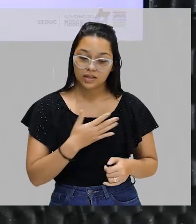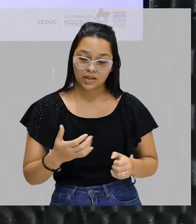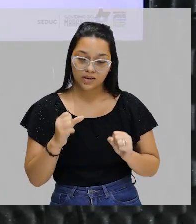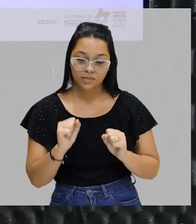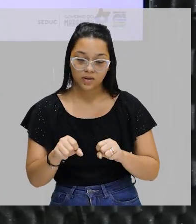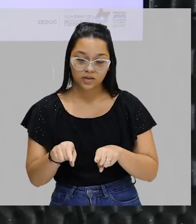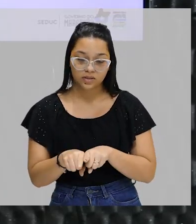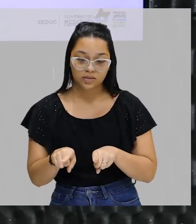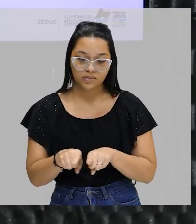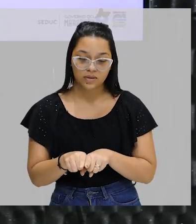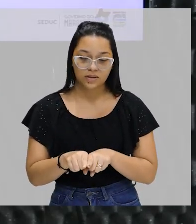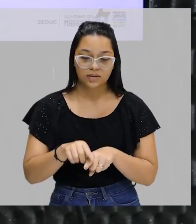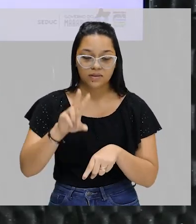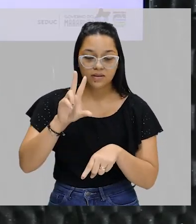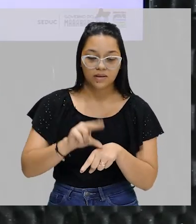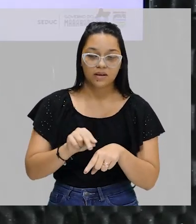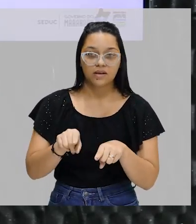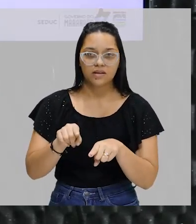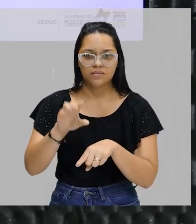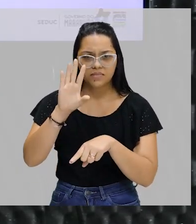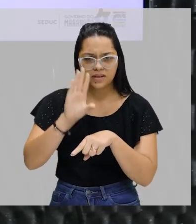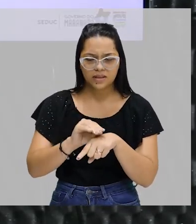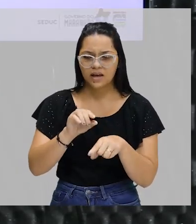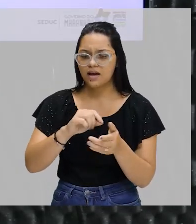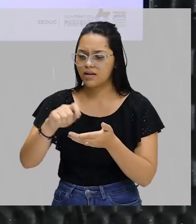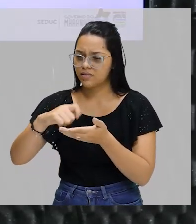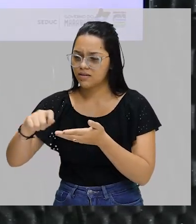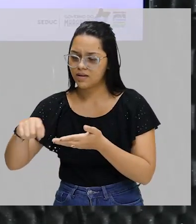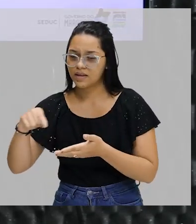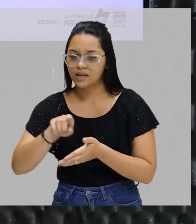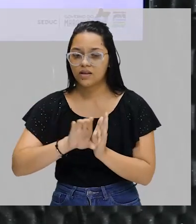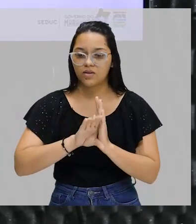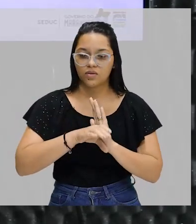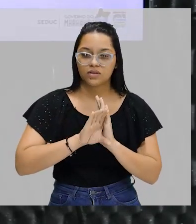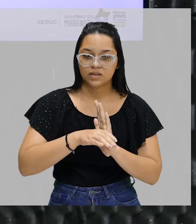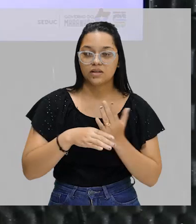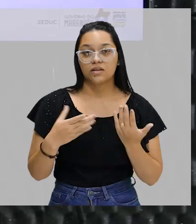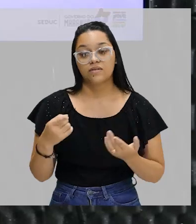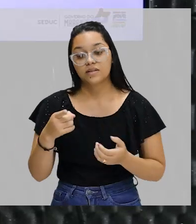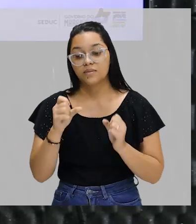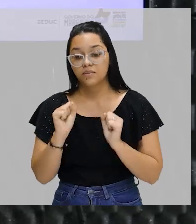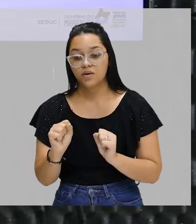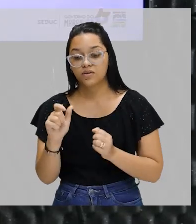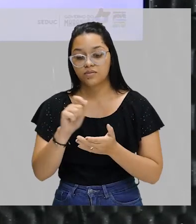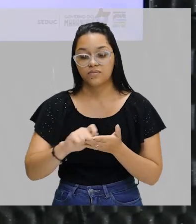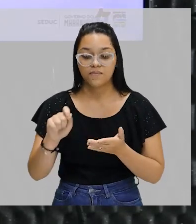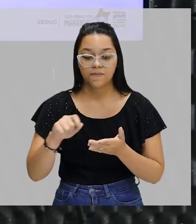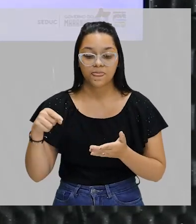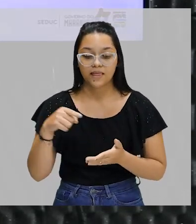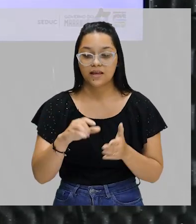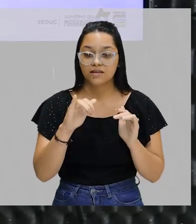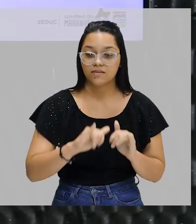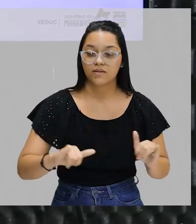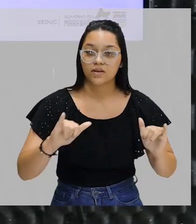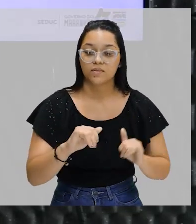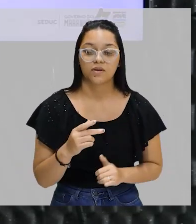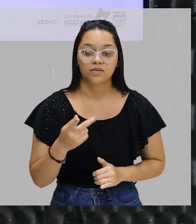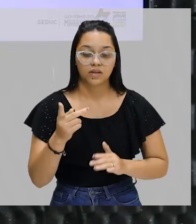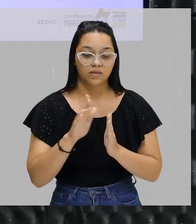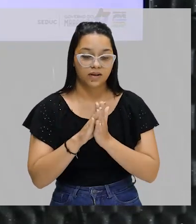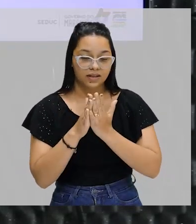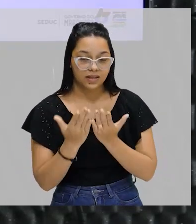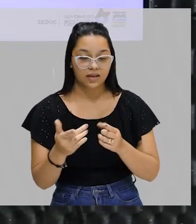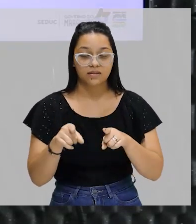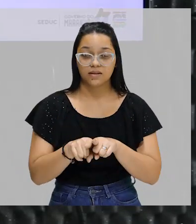pode printar a tela. Gráfico, aquela questão, aquele conceito. Você pode printar a tela, passar essas informações para o seu caderno